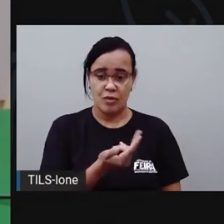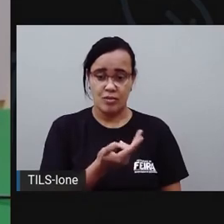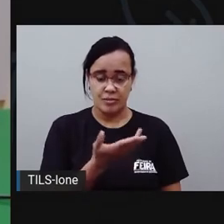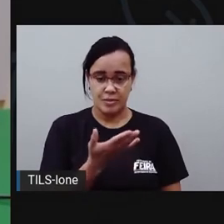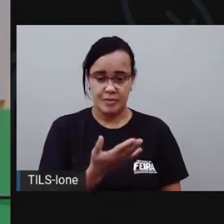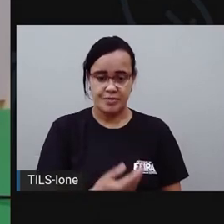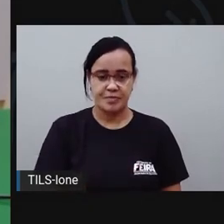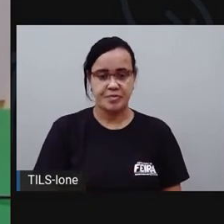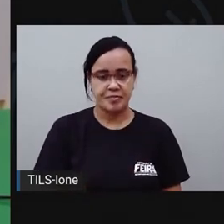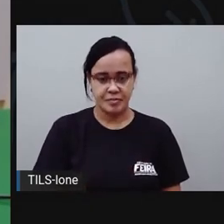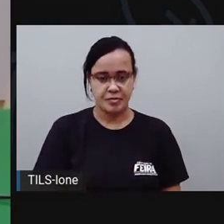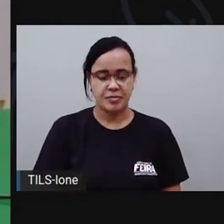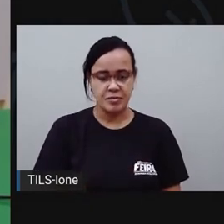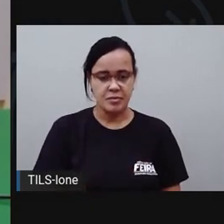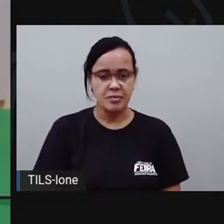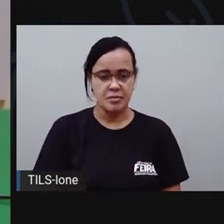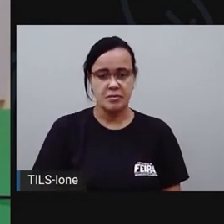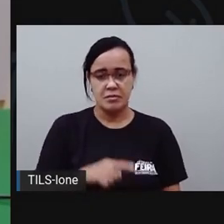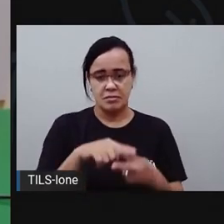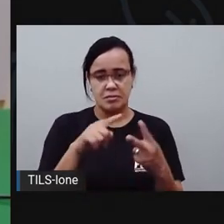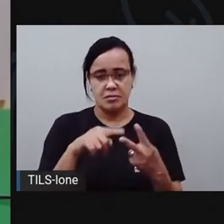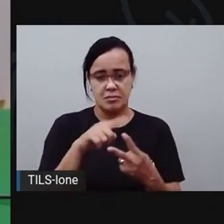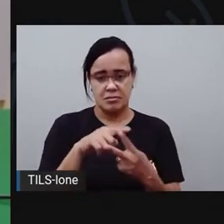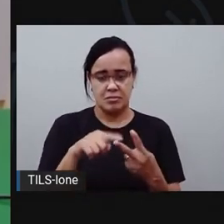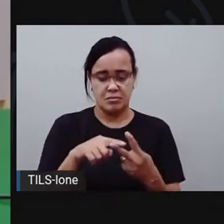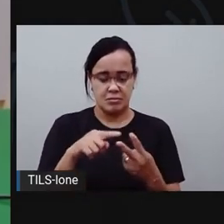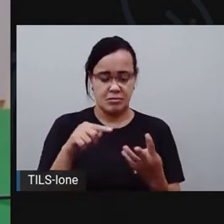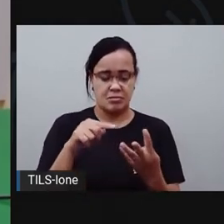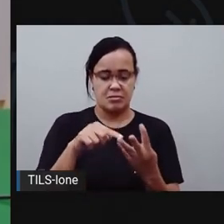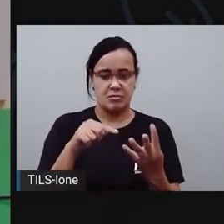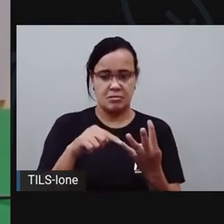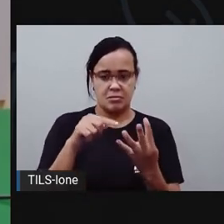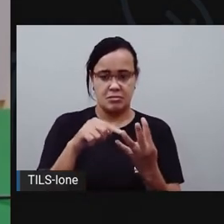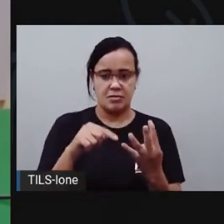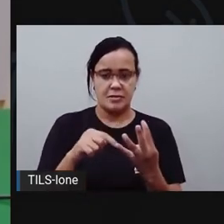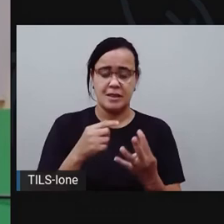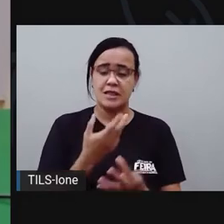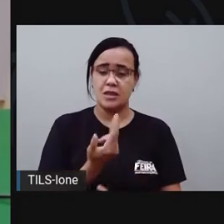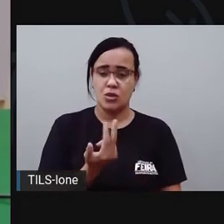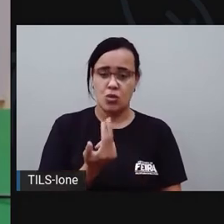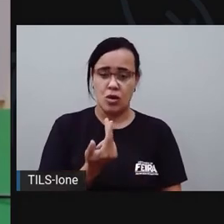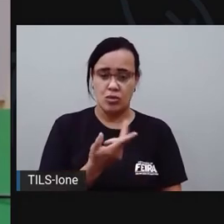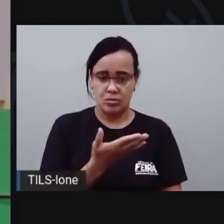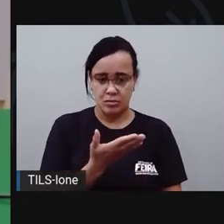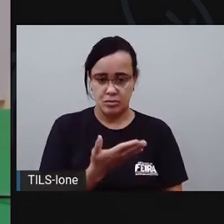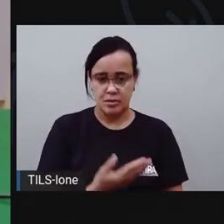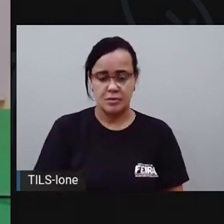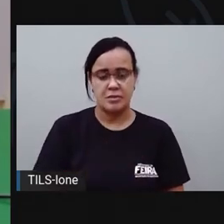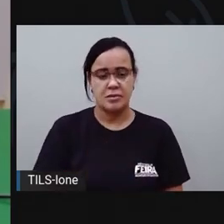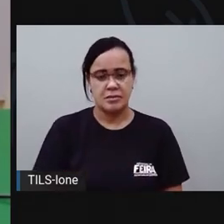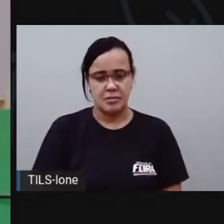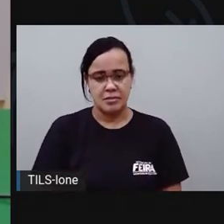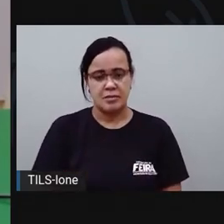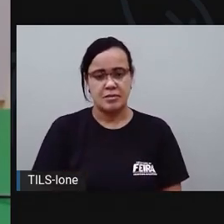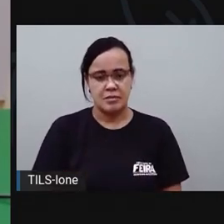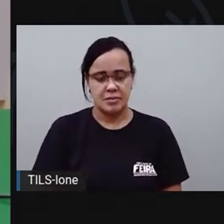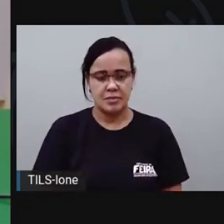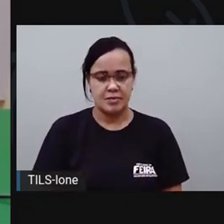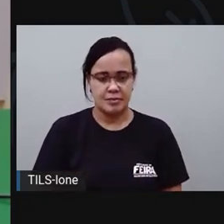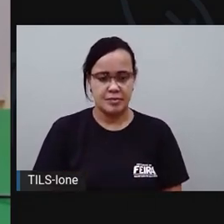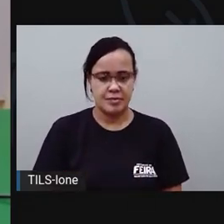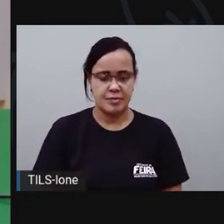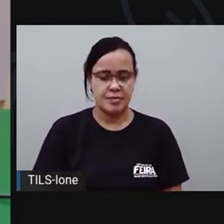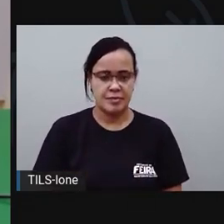Do outro lado, nós fazemos a mesma coisa. Essa ponta a gente leva para o meio